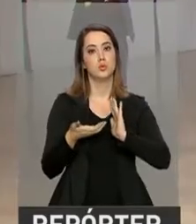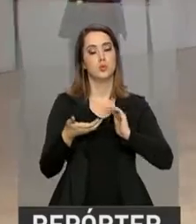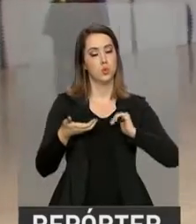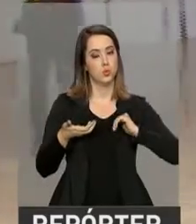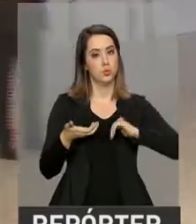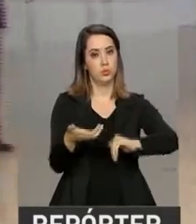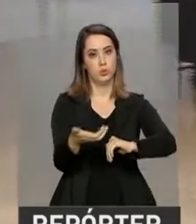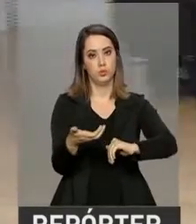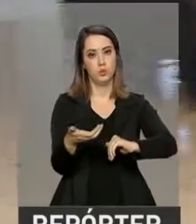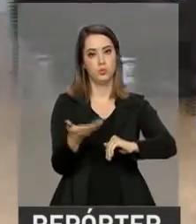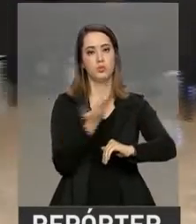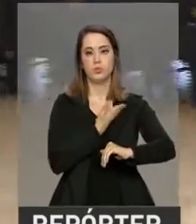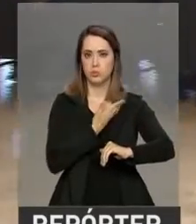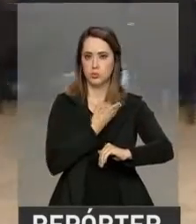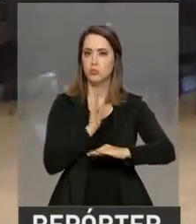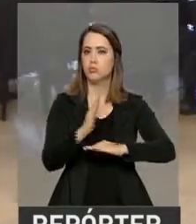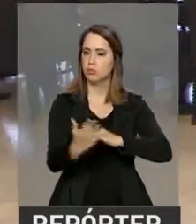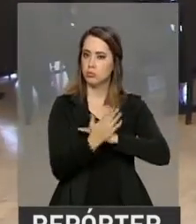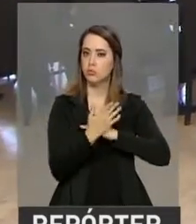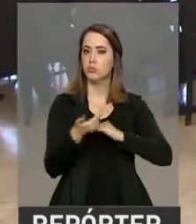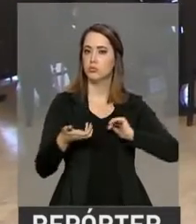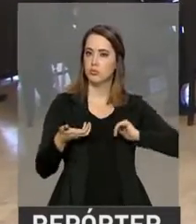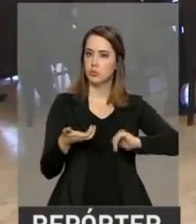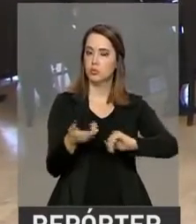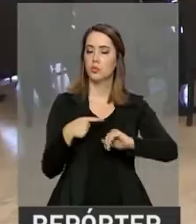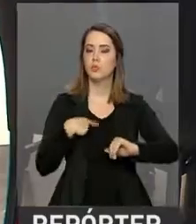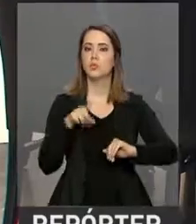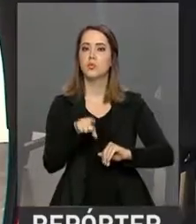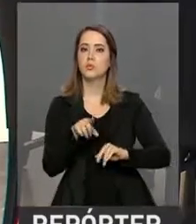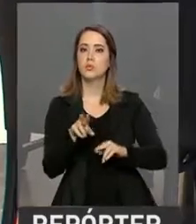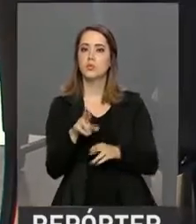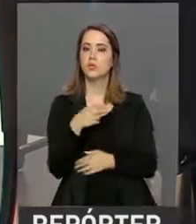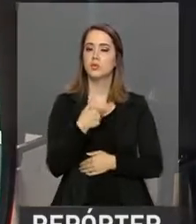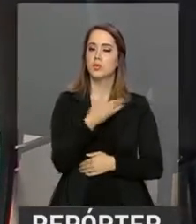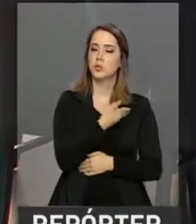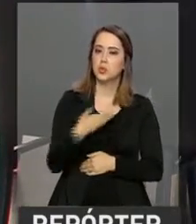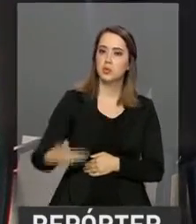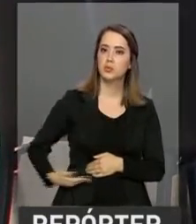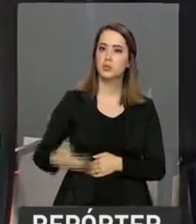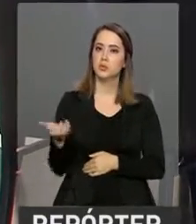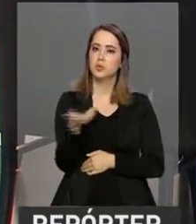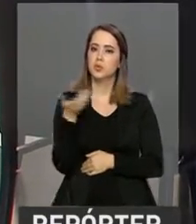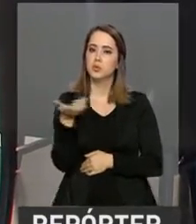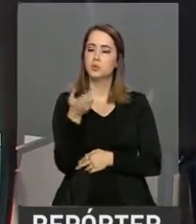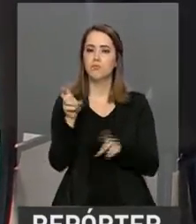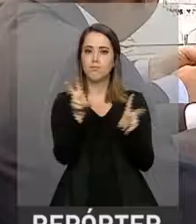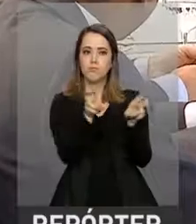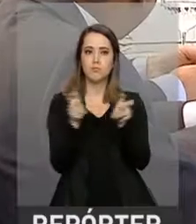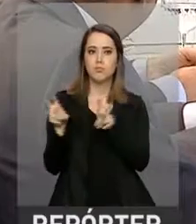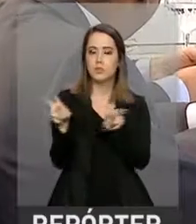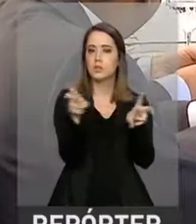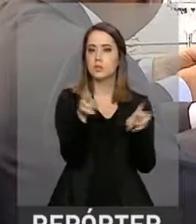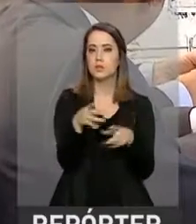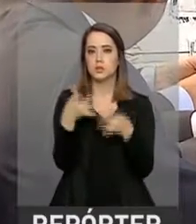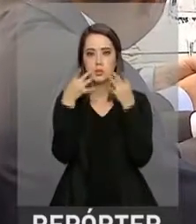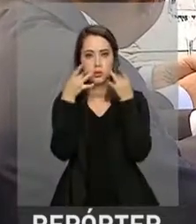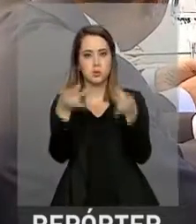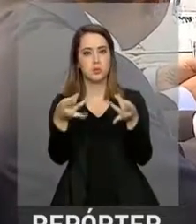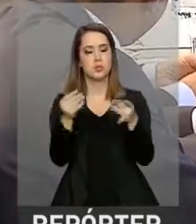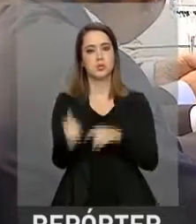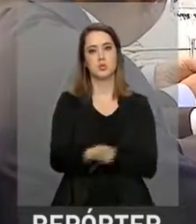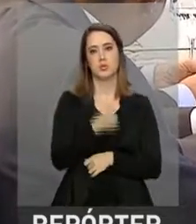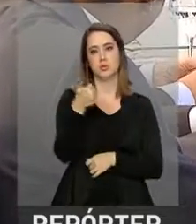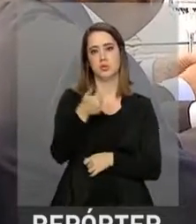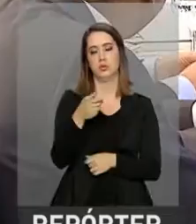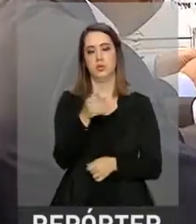tema desta reunião são as pautas de interesse do governo na câmara sobretudo aquelas faltas relacionadas aos temas econômicos